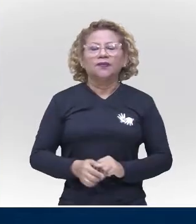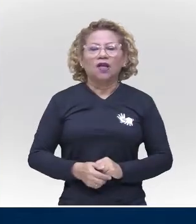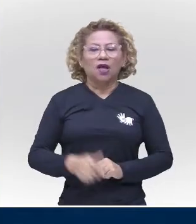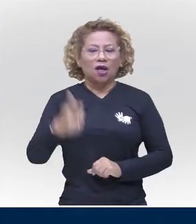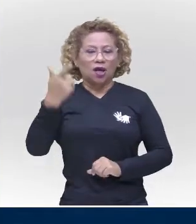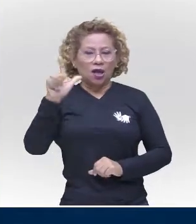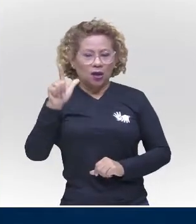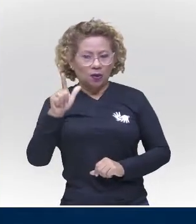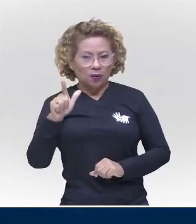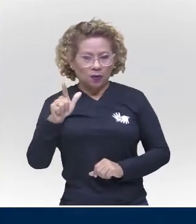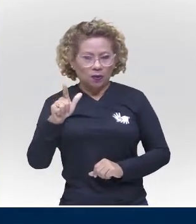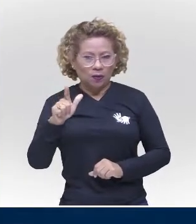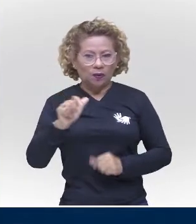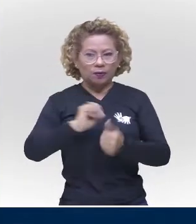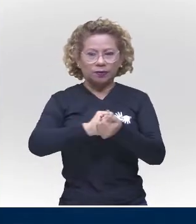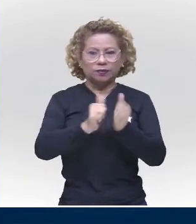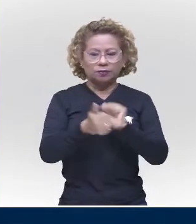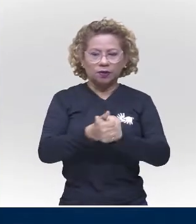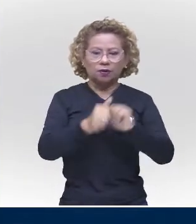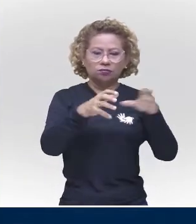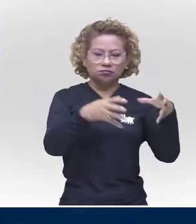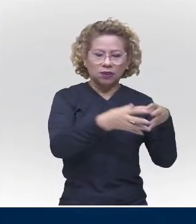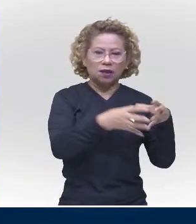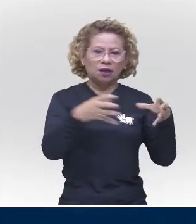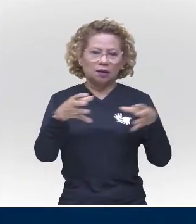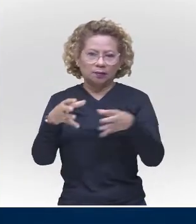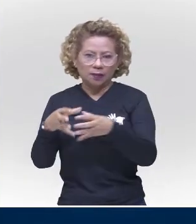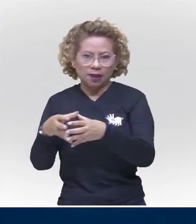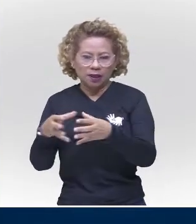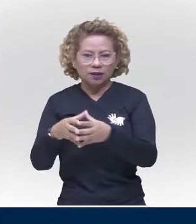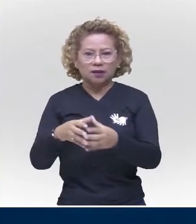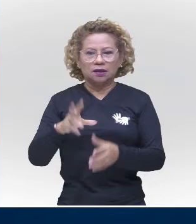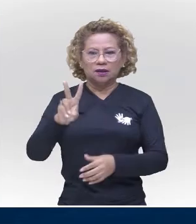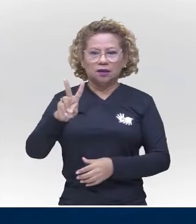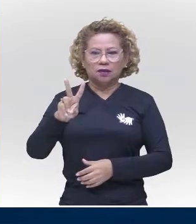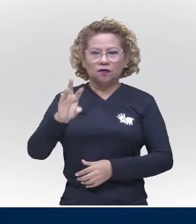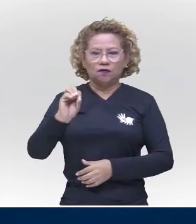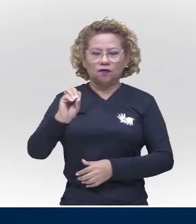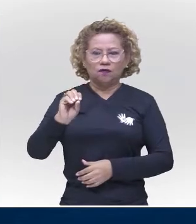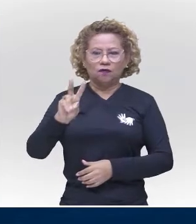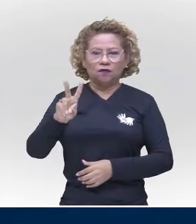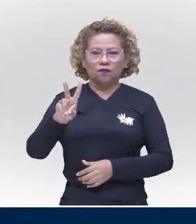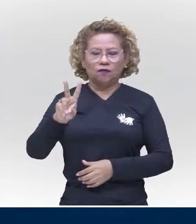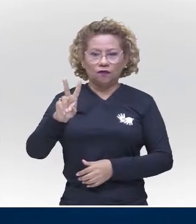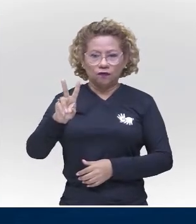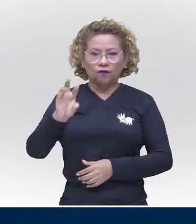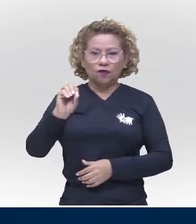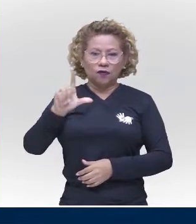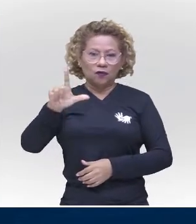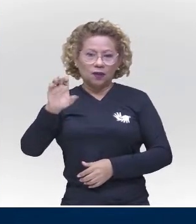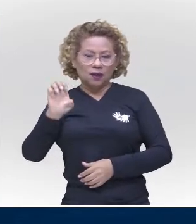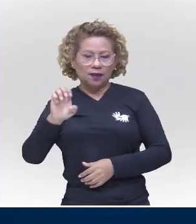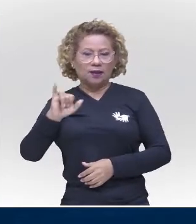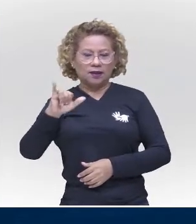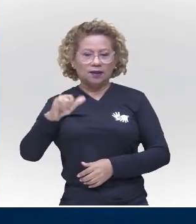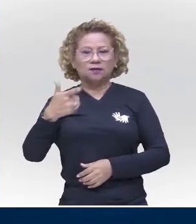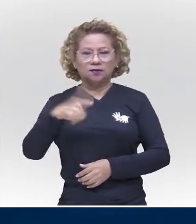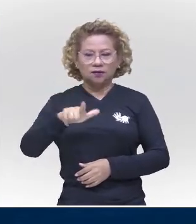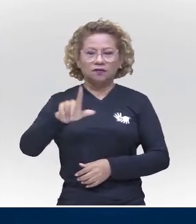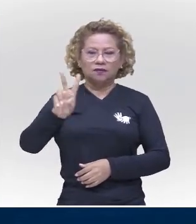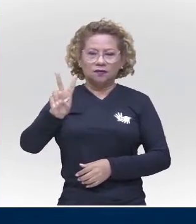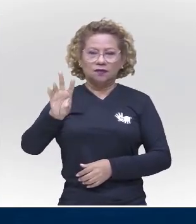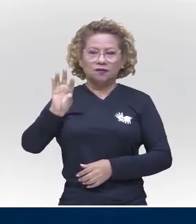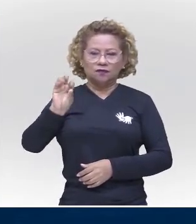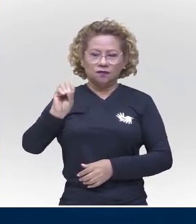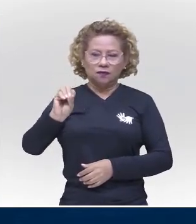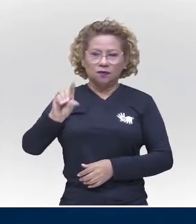vôlei também é um esporte coletivo. Aqui a gente percebe que nós temos um equipamento aí entre as 2 equipes,